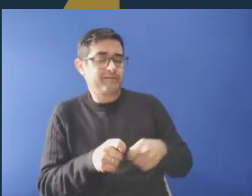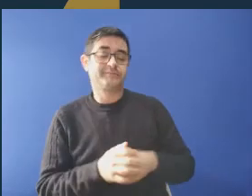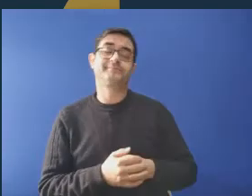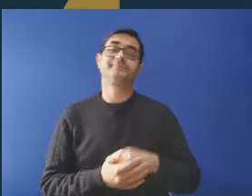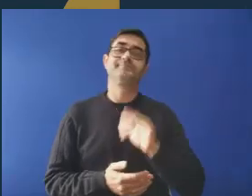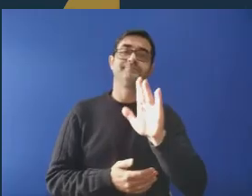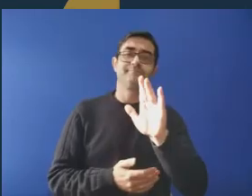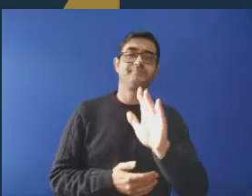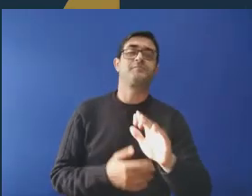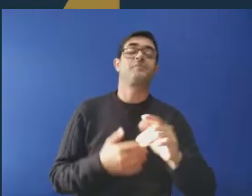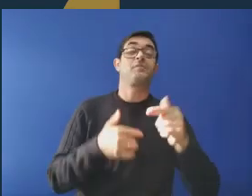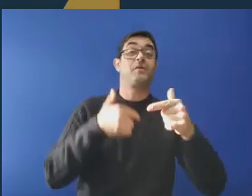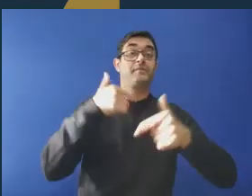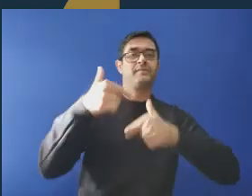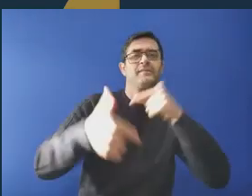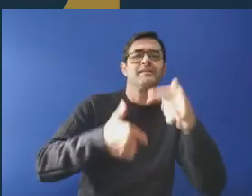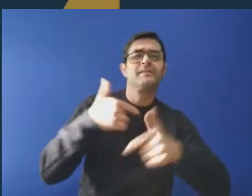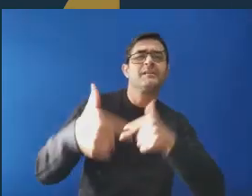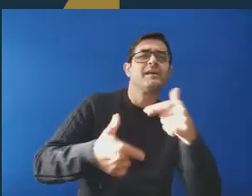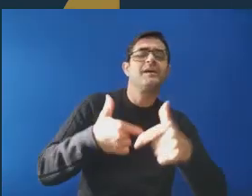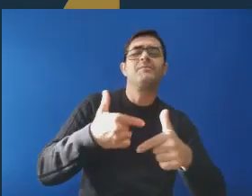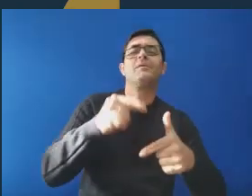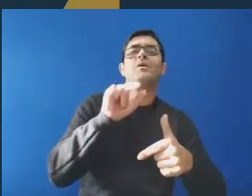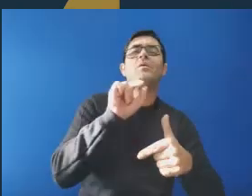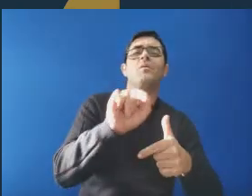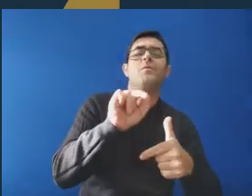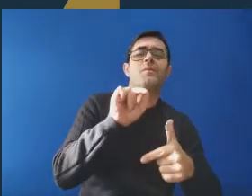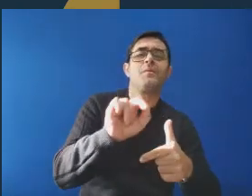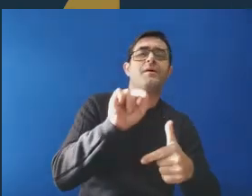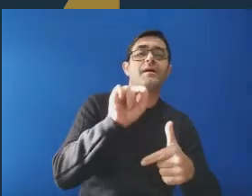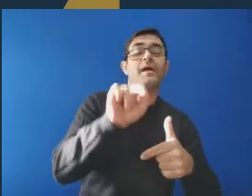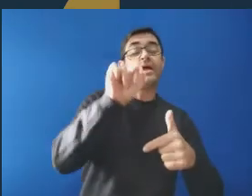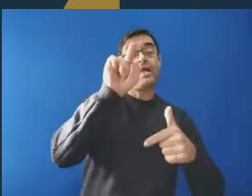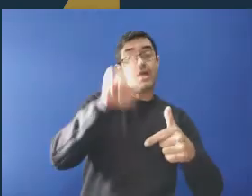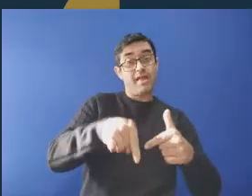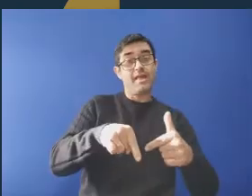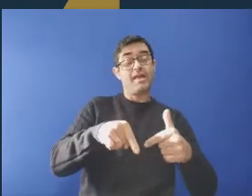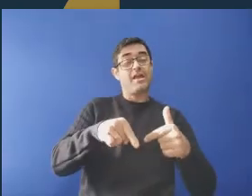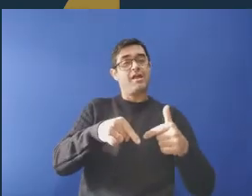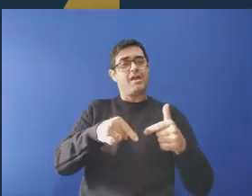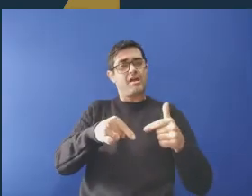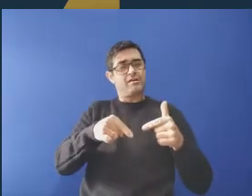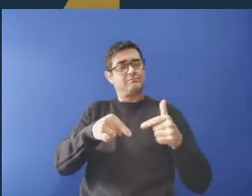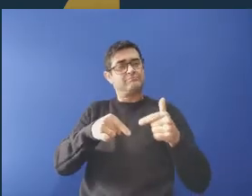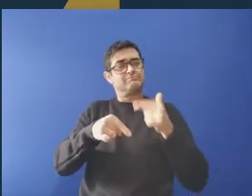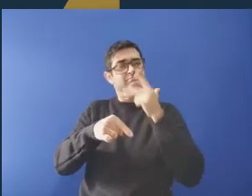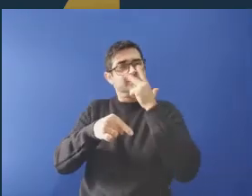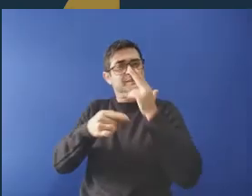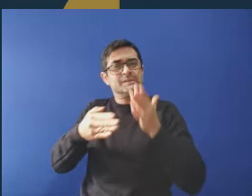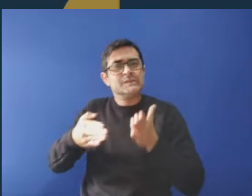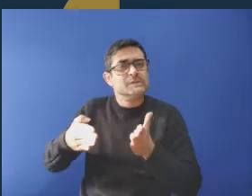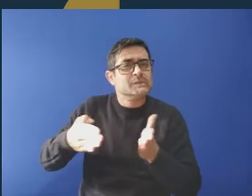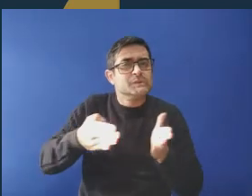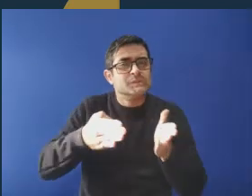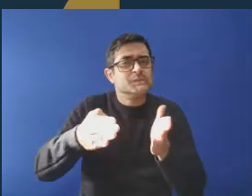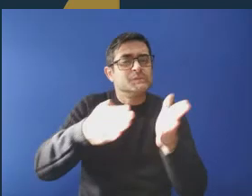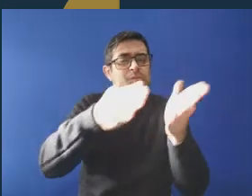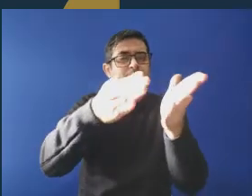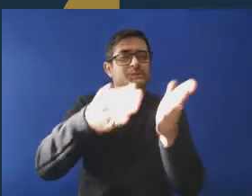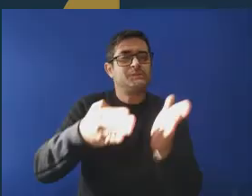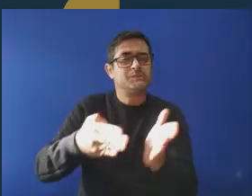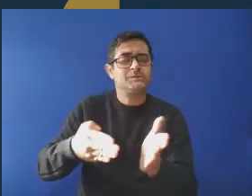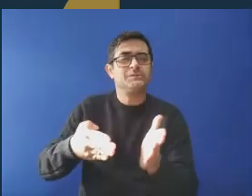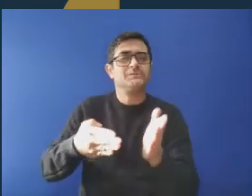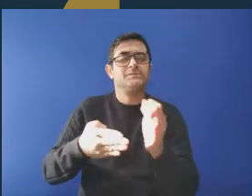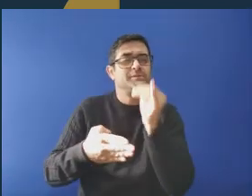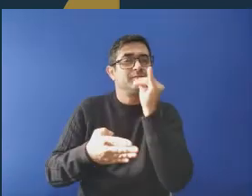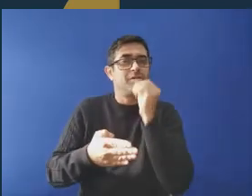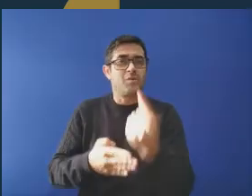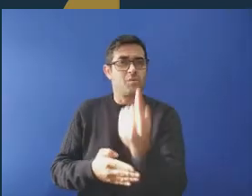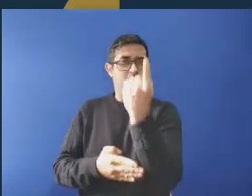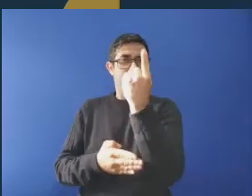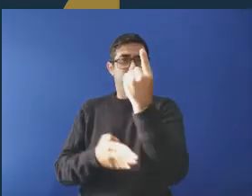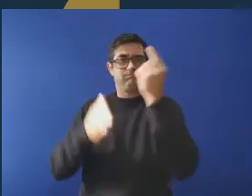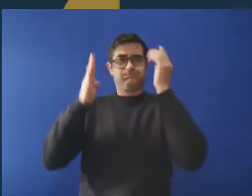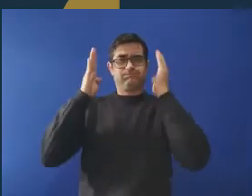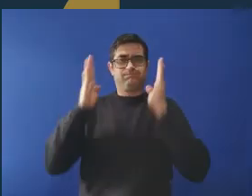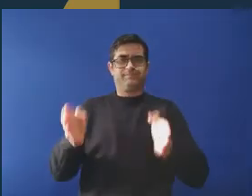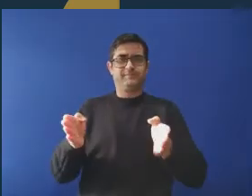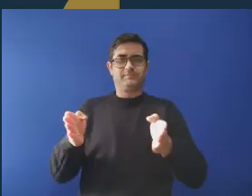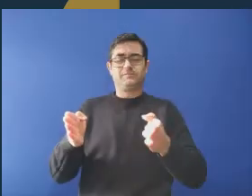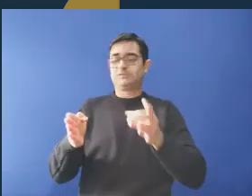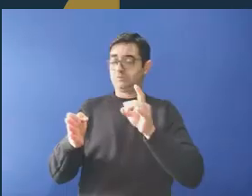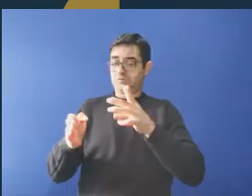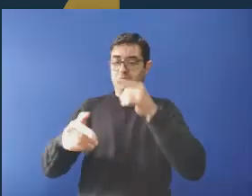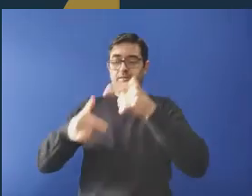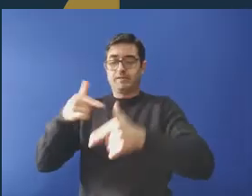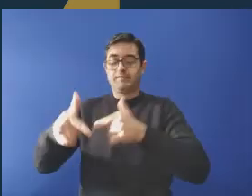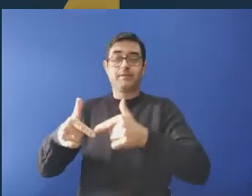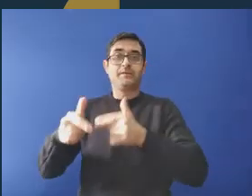trabalho é uma função que depende do caminho. Então, se você faz em uma única etapa, você tem uma quantidade de trabalho. Se você